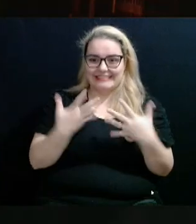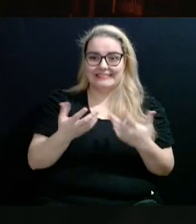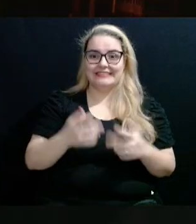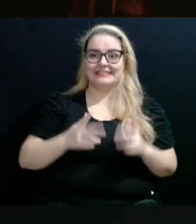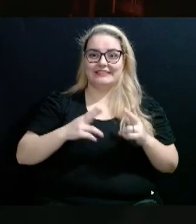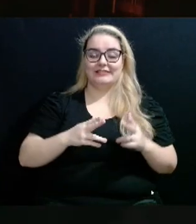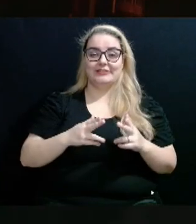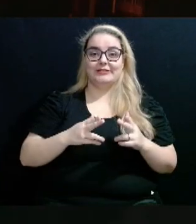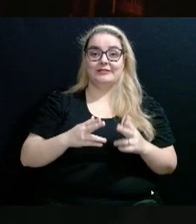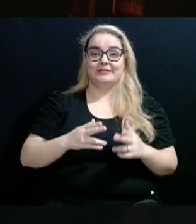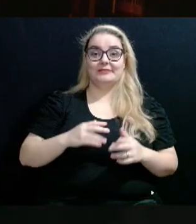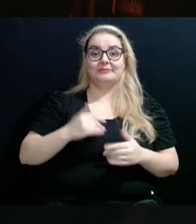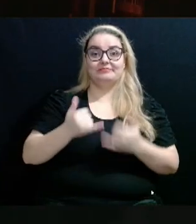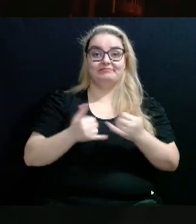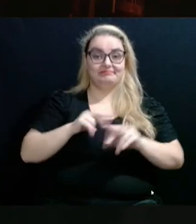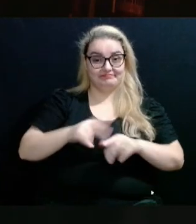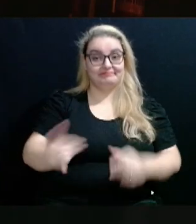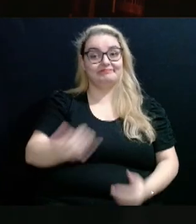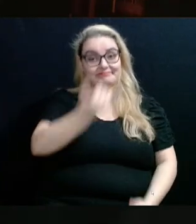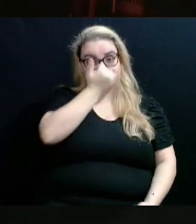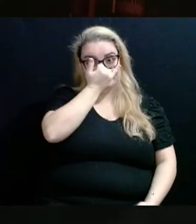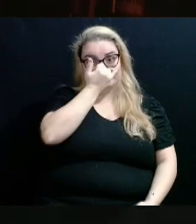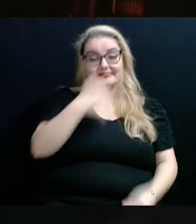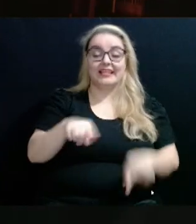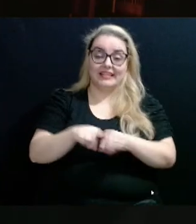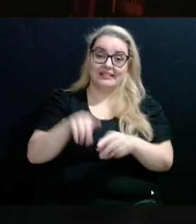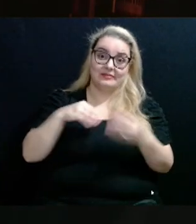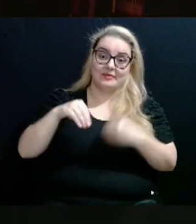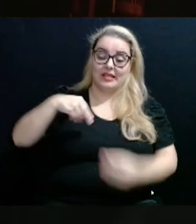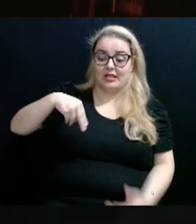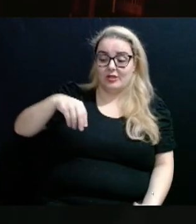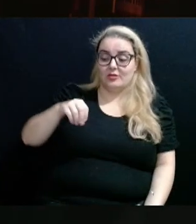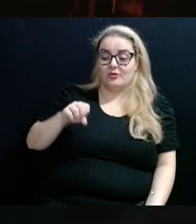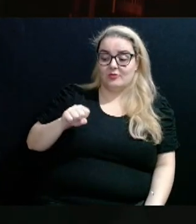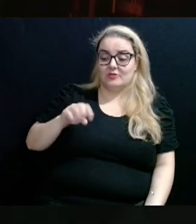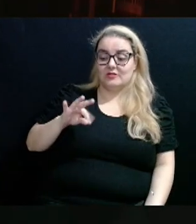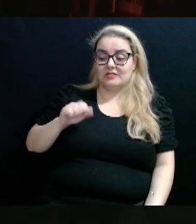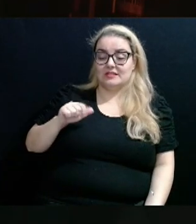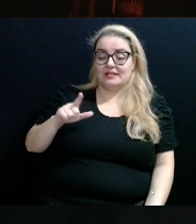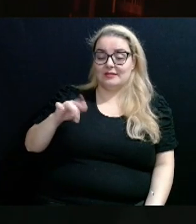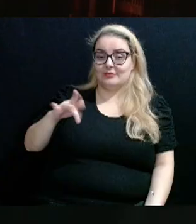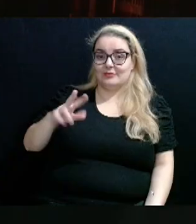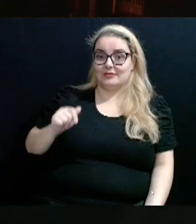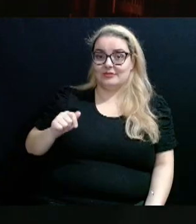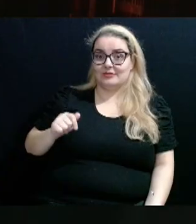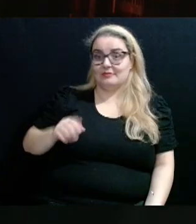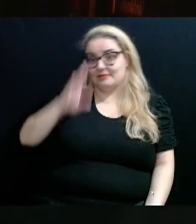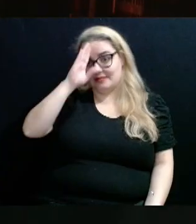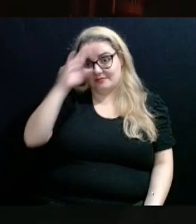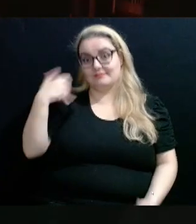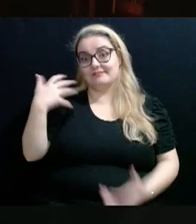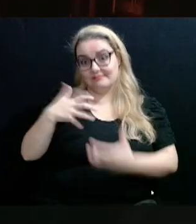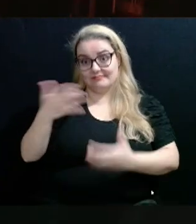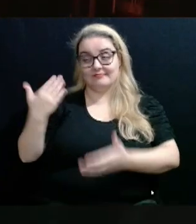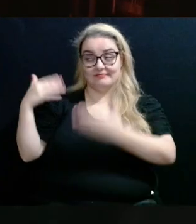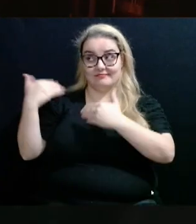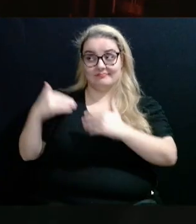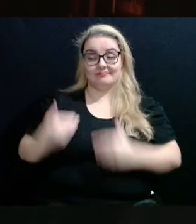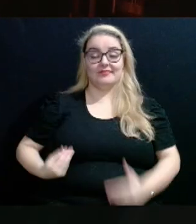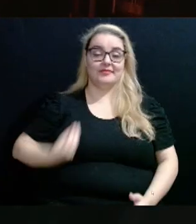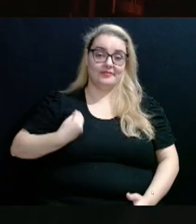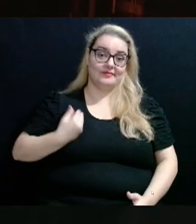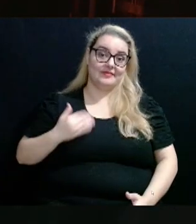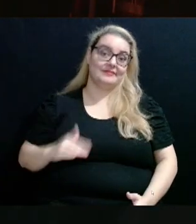também a nostalgia, principalmente em adultos, que acabam revivendo a infância ao colecionar. Só que a gente precisa tomar cuidado.